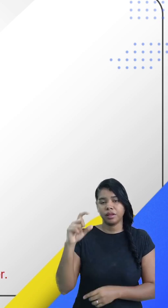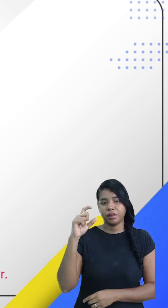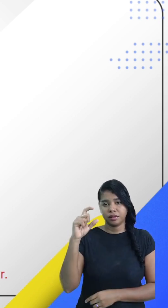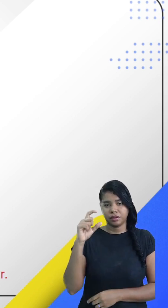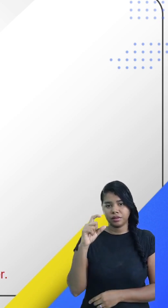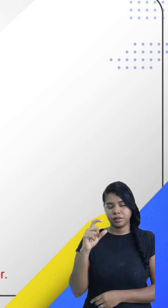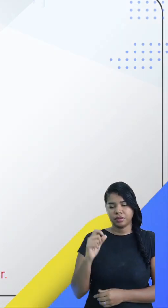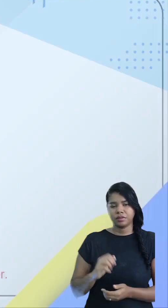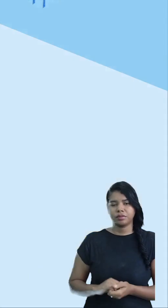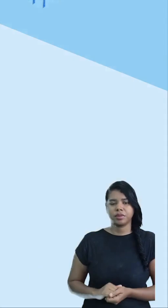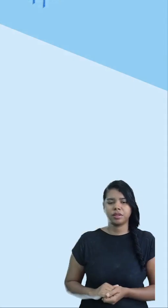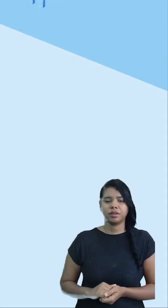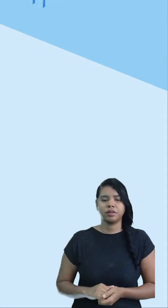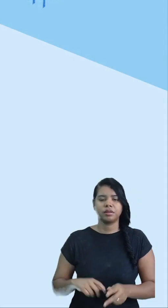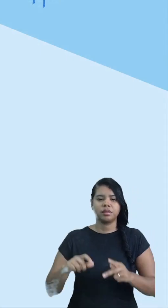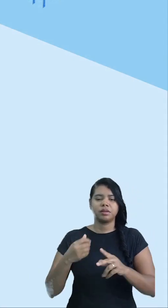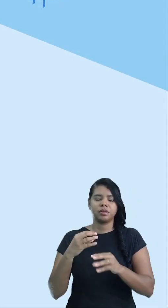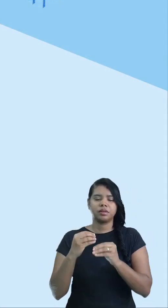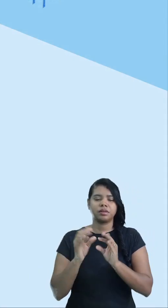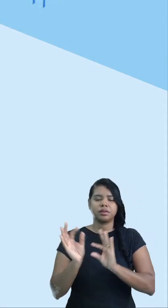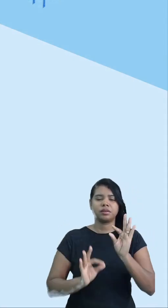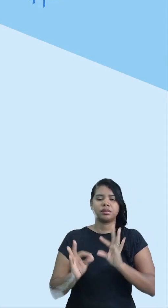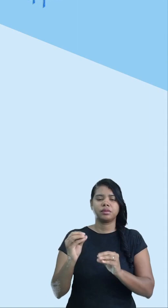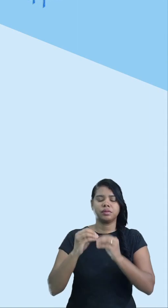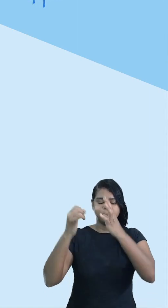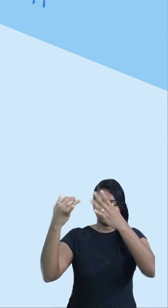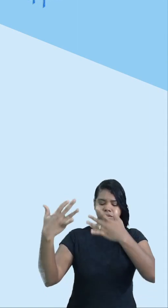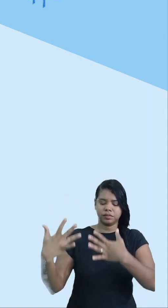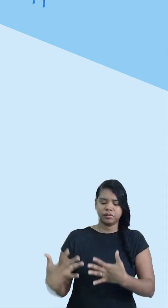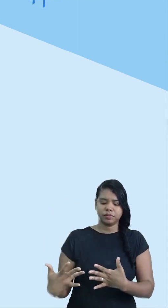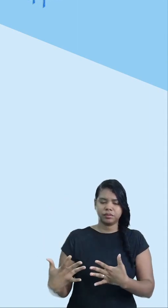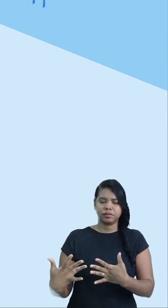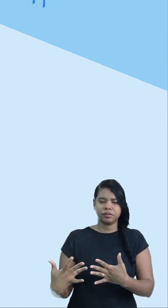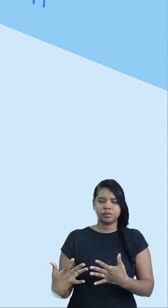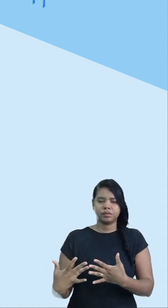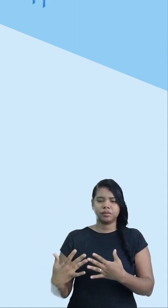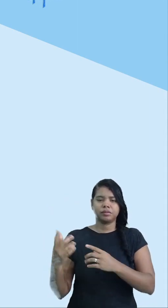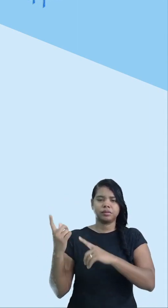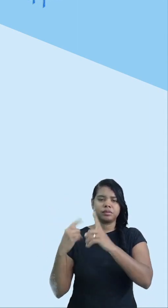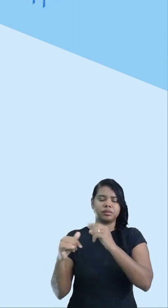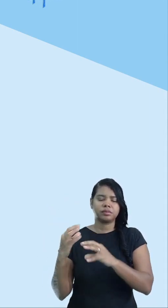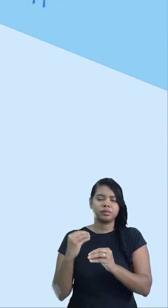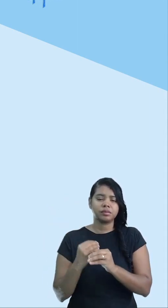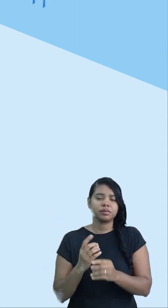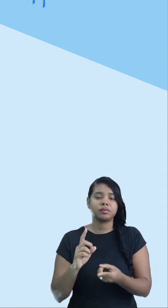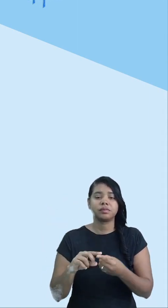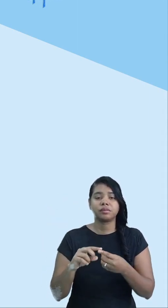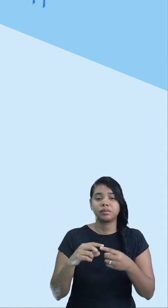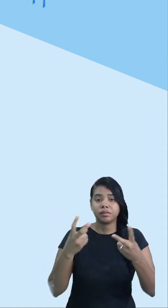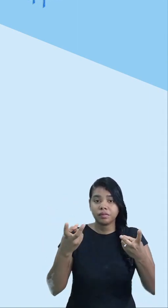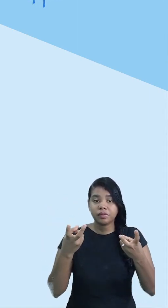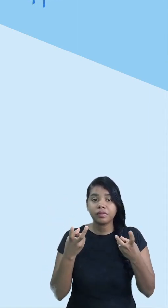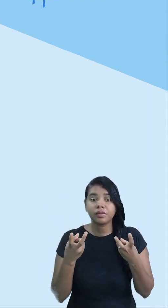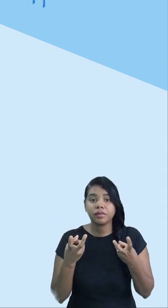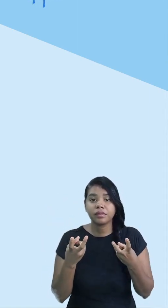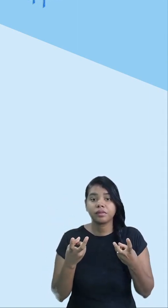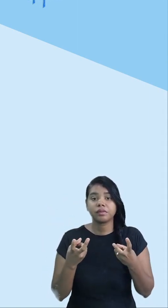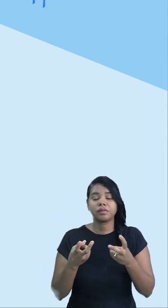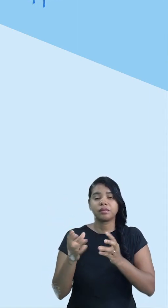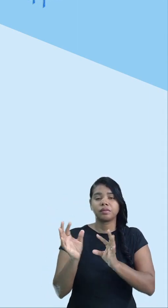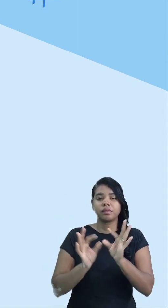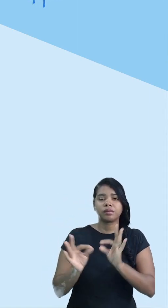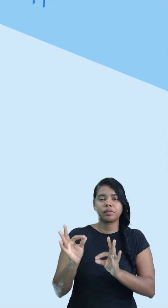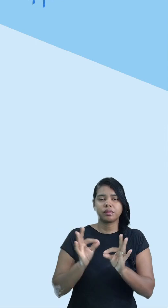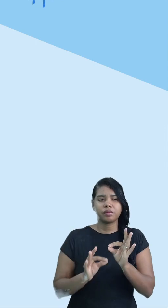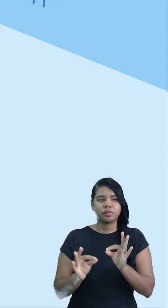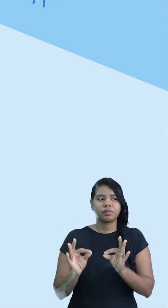palavras-chave, por assim dizer. E aí você vai ver essa explanação lá sobre fluxonomia. Além de observar também a indexação